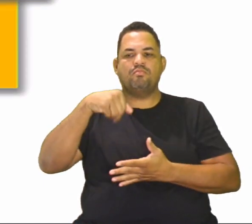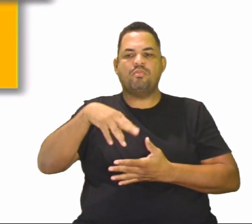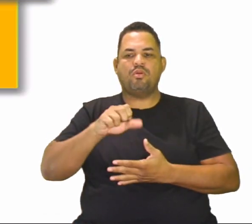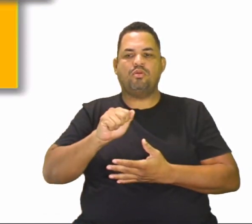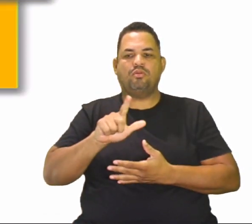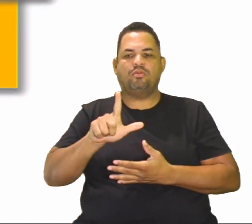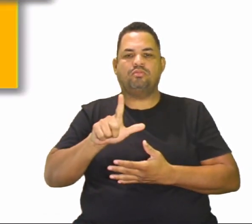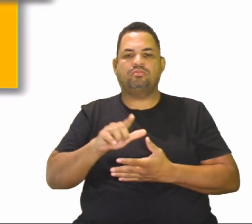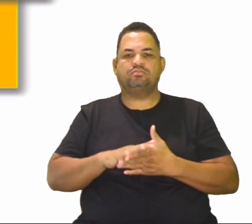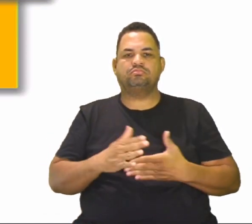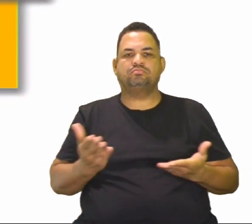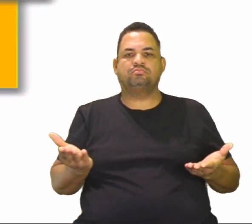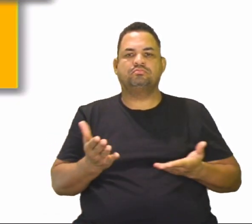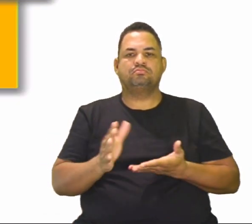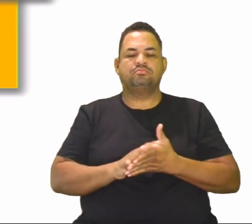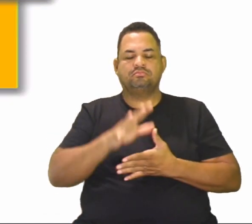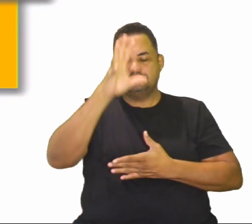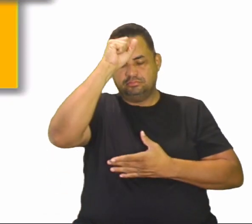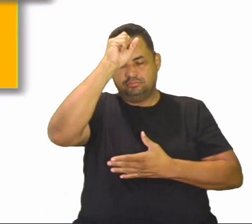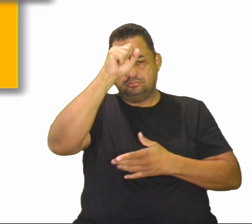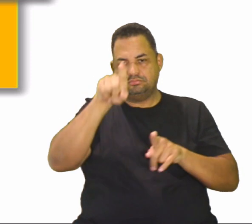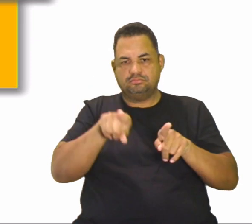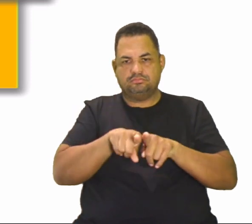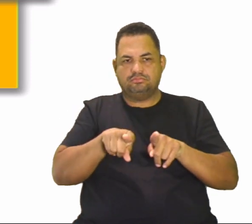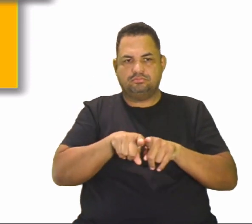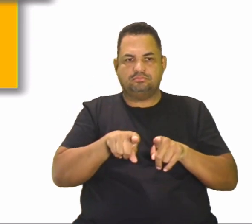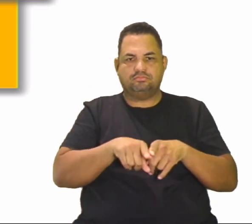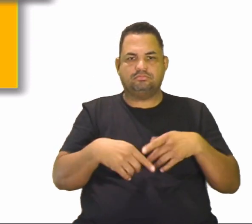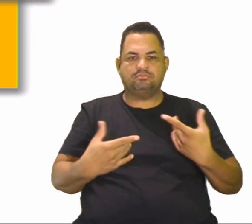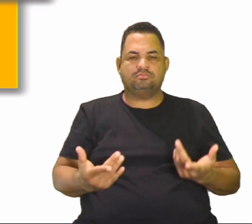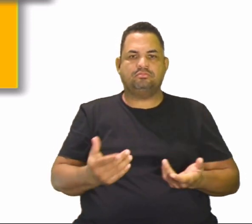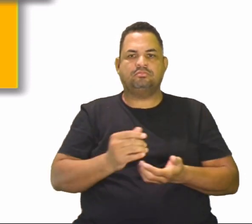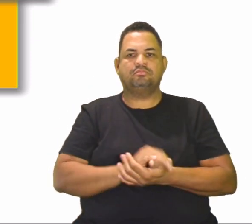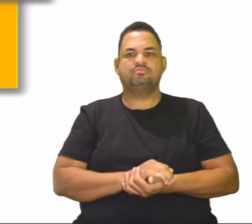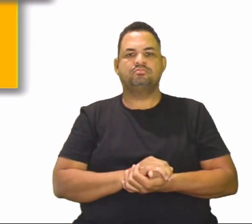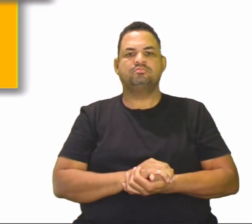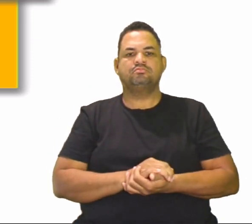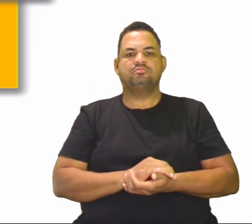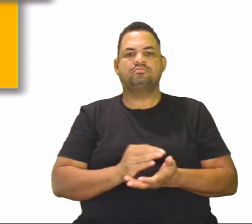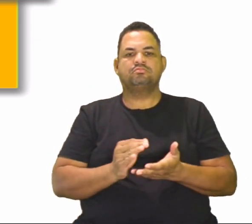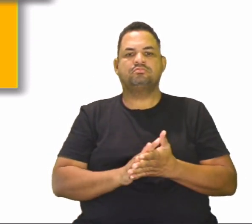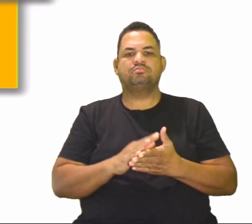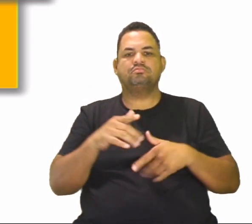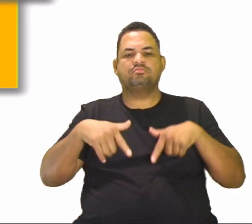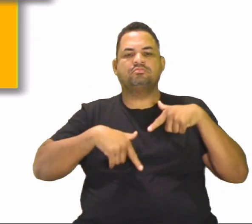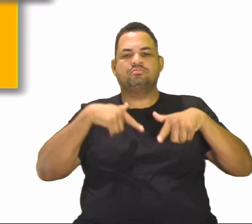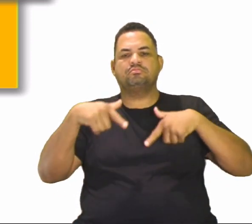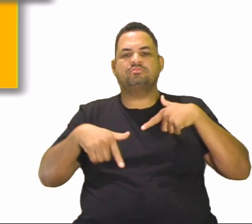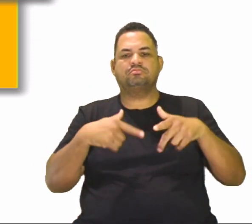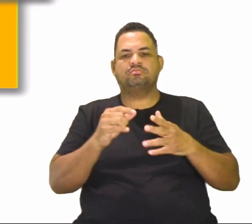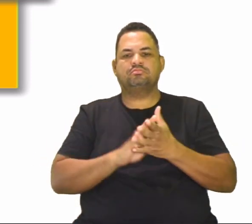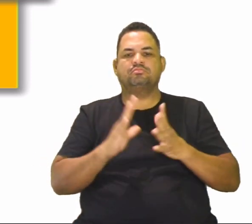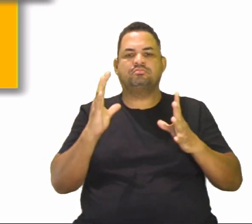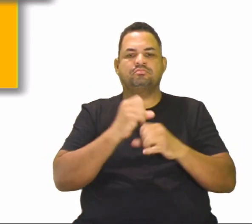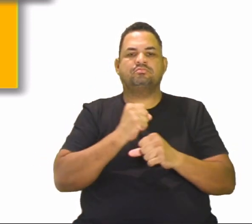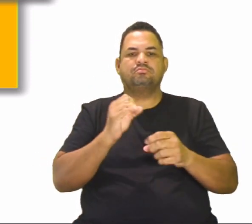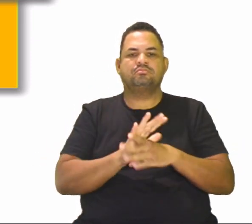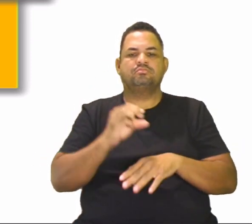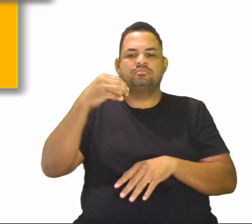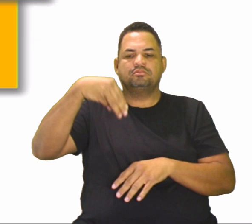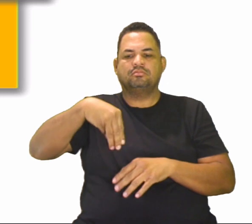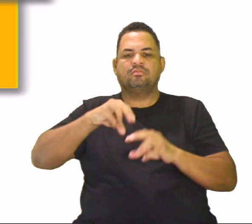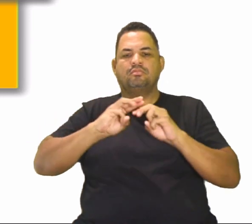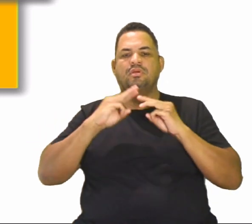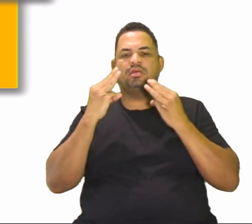mol. E vamos aprender também, tá bom, a trabalhar cálculo de mol, de